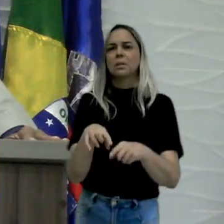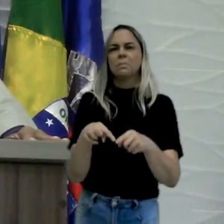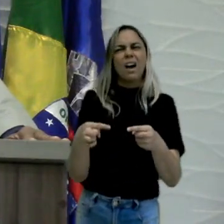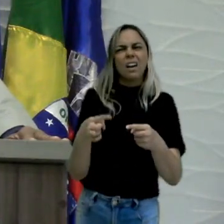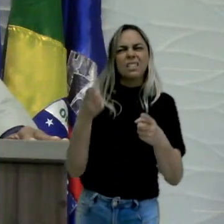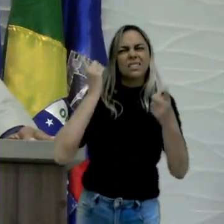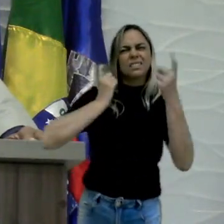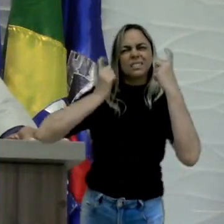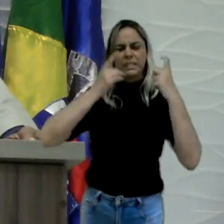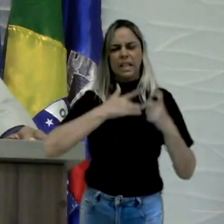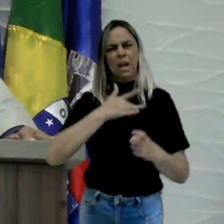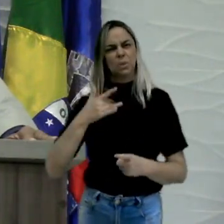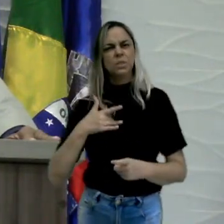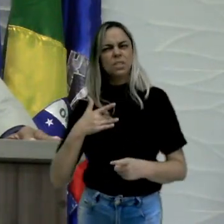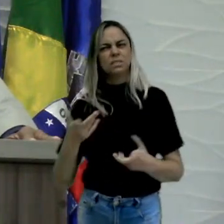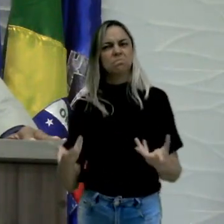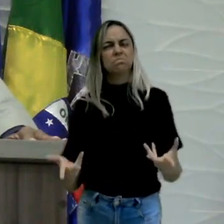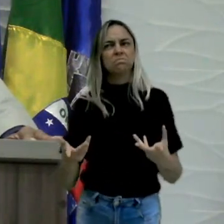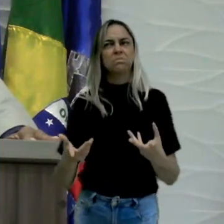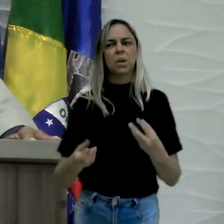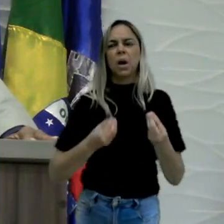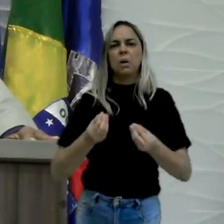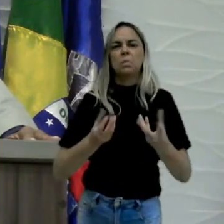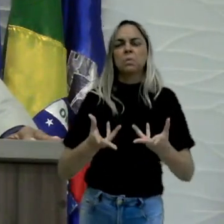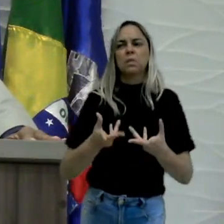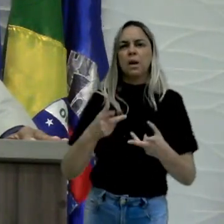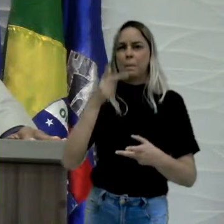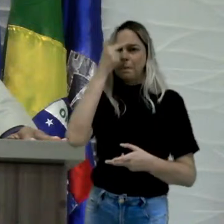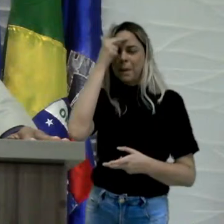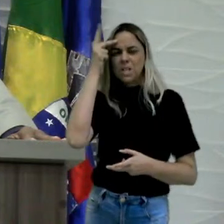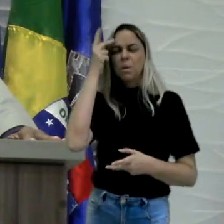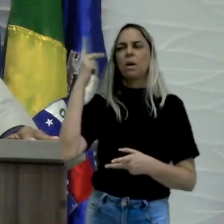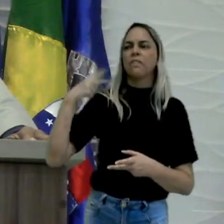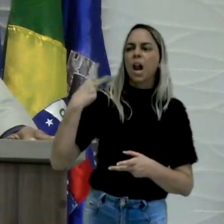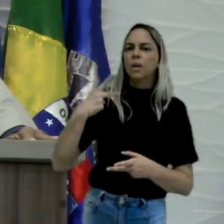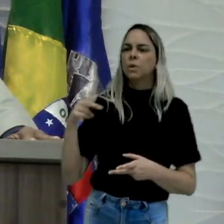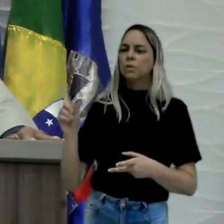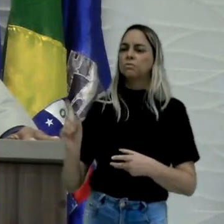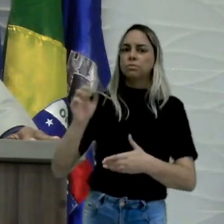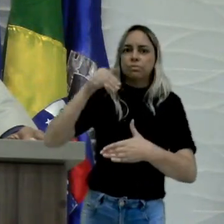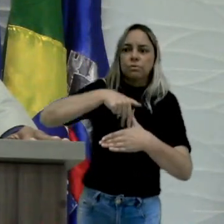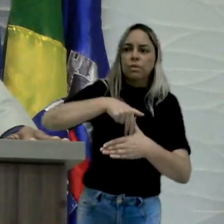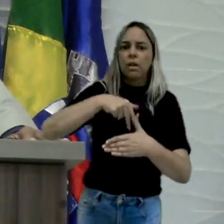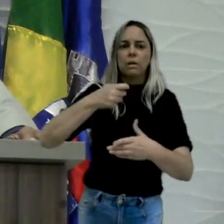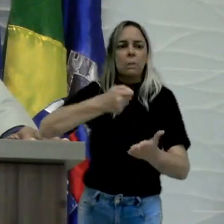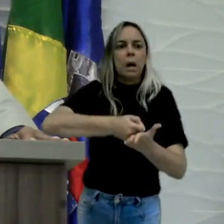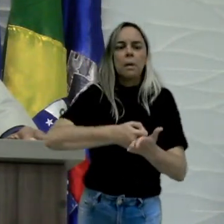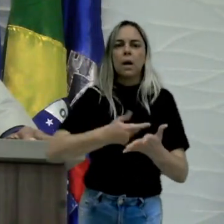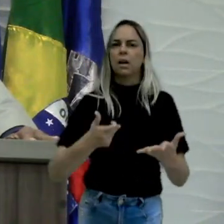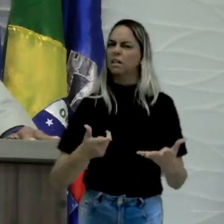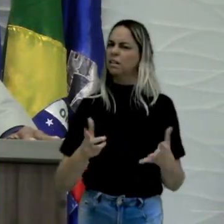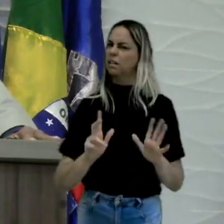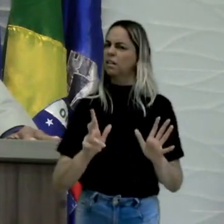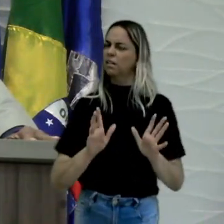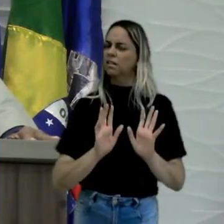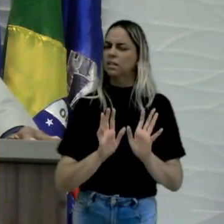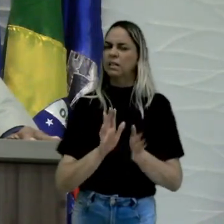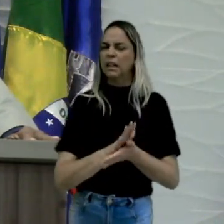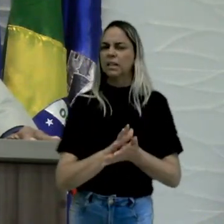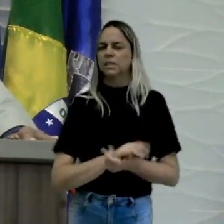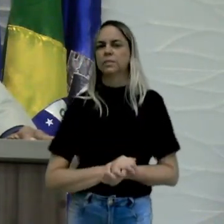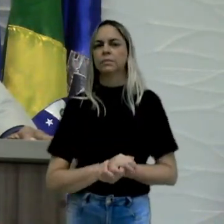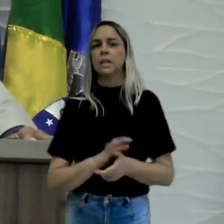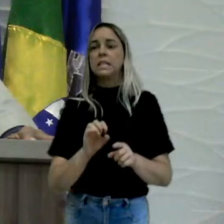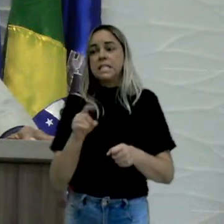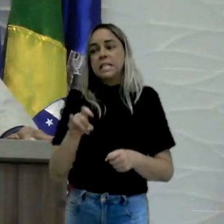na hora da saúde. Nenhum vem aqui para cobrar, né? Porque é gestão, né? Porque se cobrar, quando chegar lá, bate até o prefeito ou o vice, ou a gestão